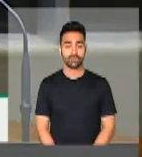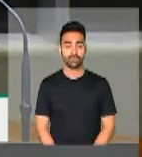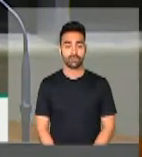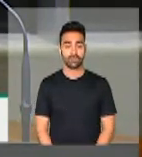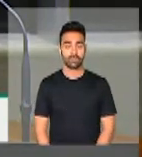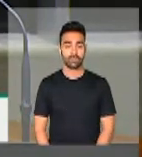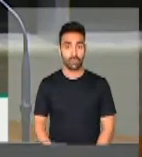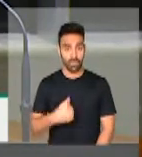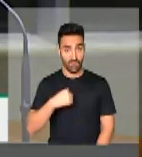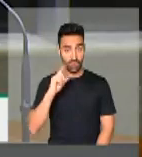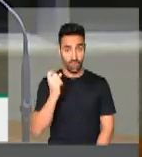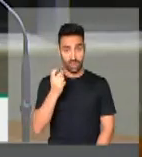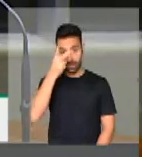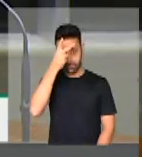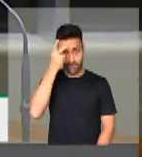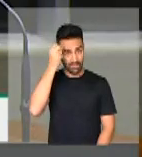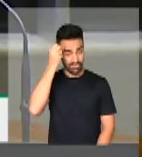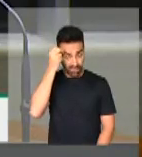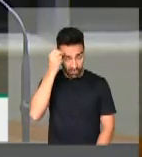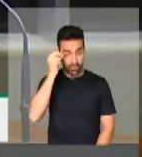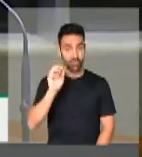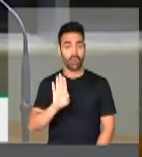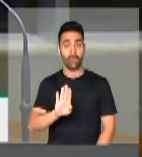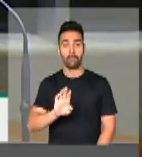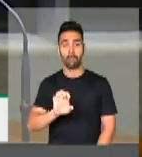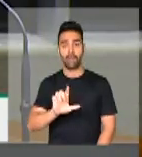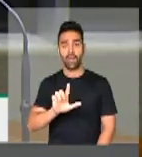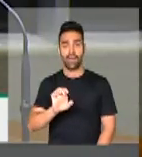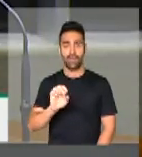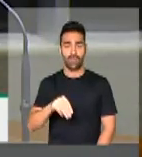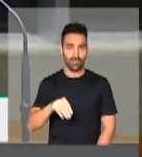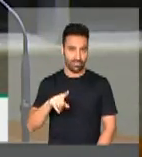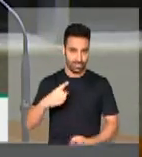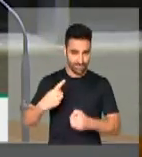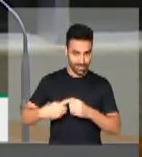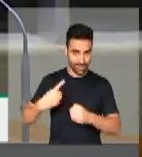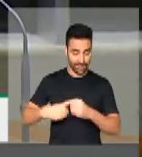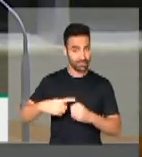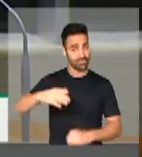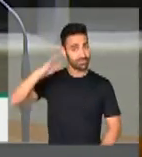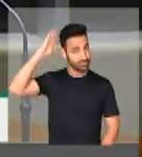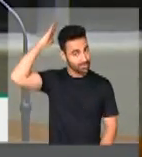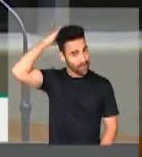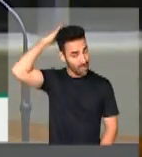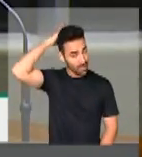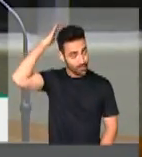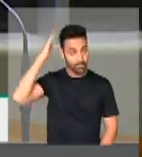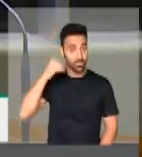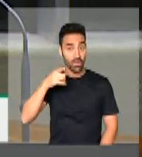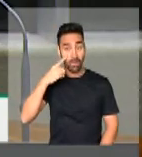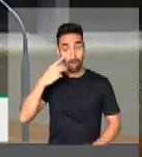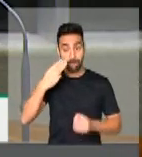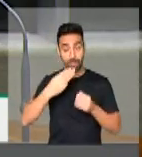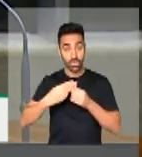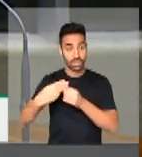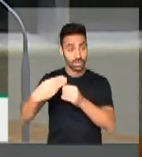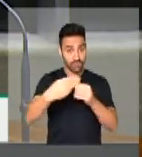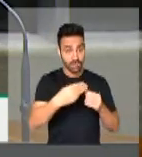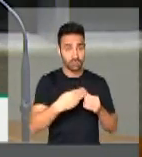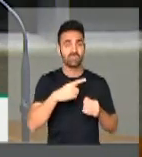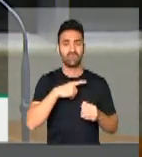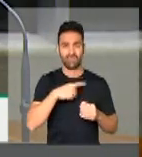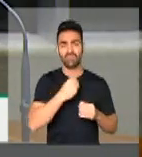Tive a honra de ser prefeito de Belém e é impressionante como no nível municipal ainda há muitas